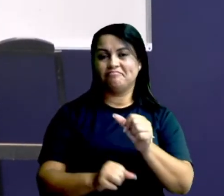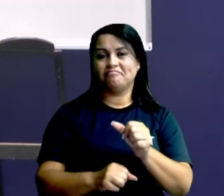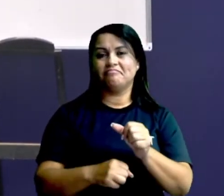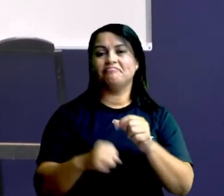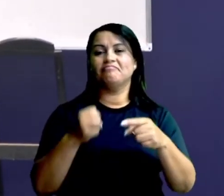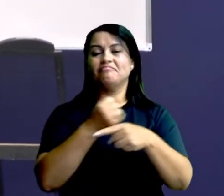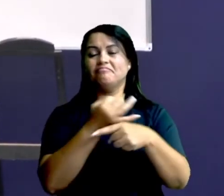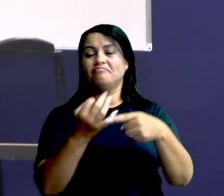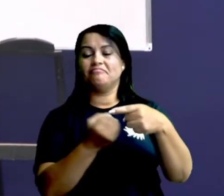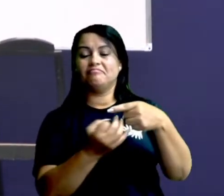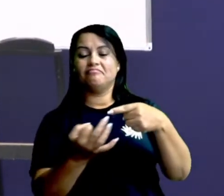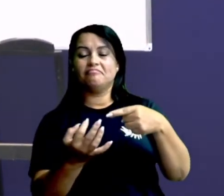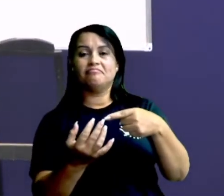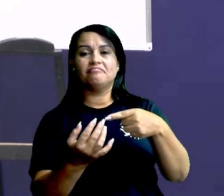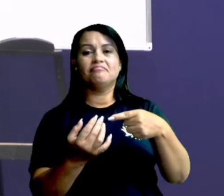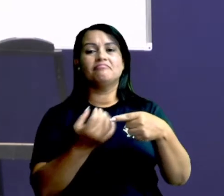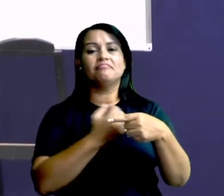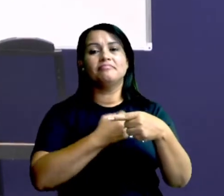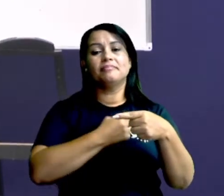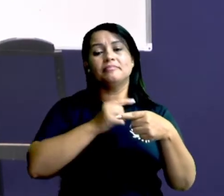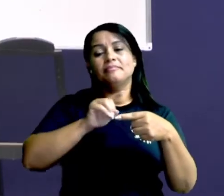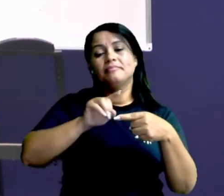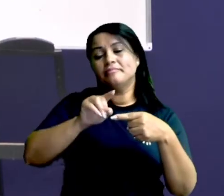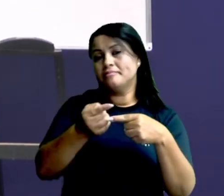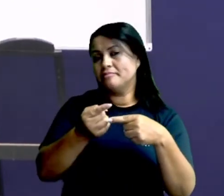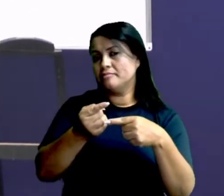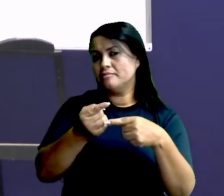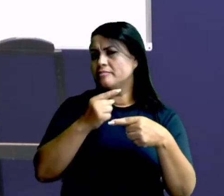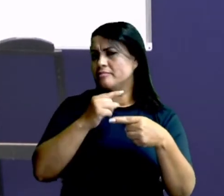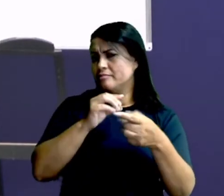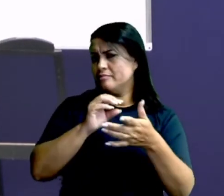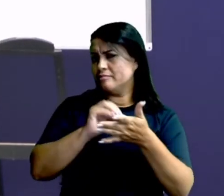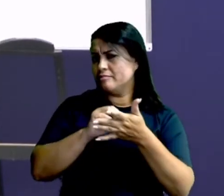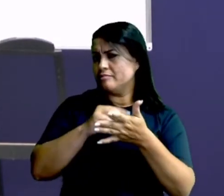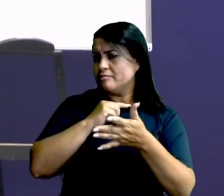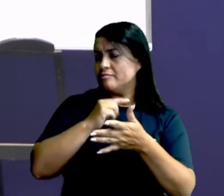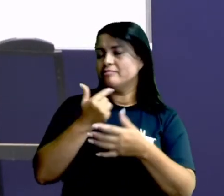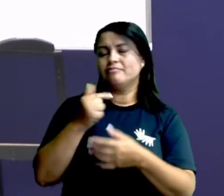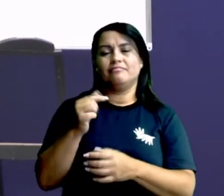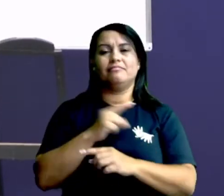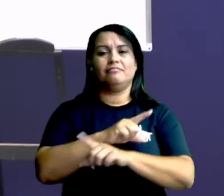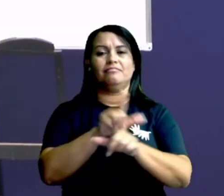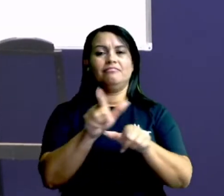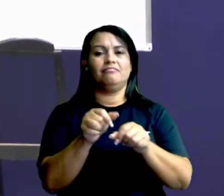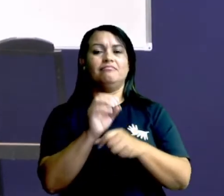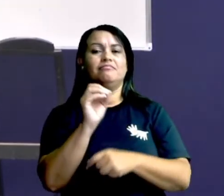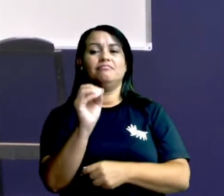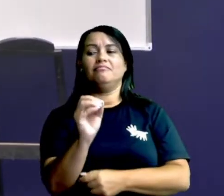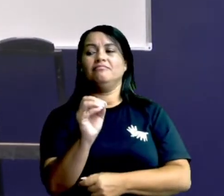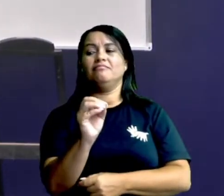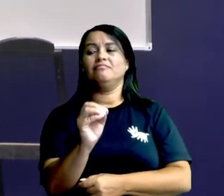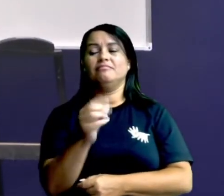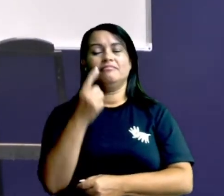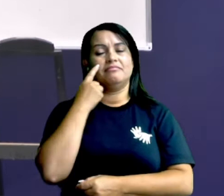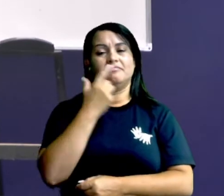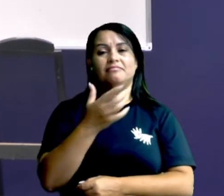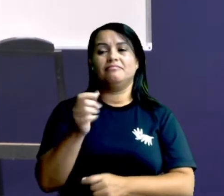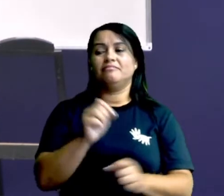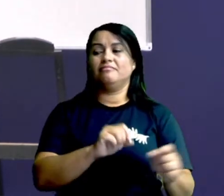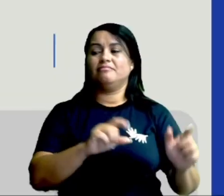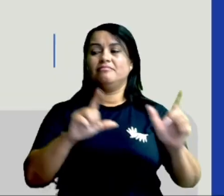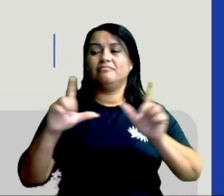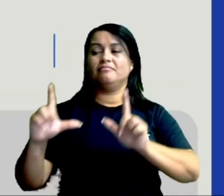número decimal, 0,3. Sobrou algo aqui? Não, então vamos colocar o zero. Vamos ver lá na